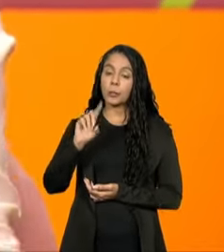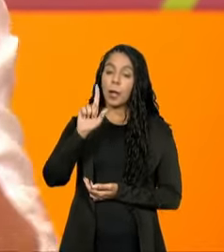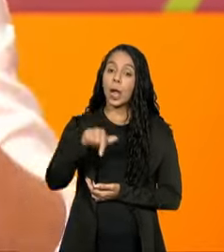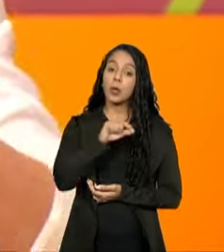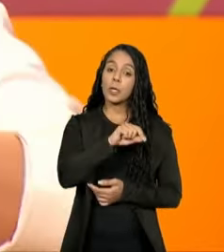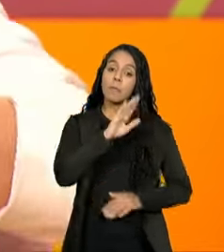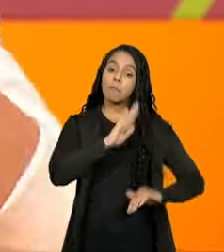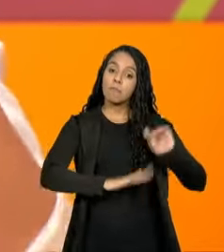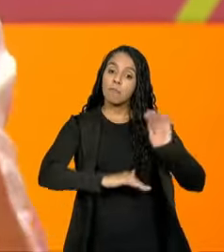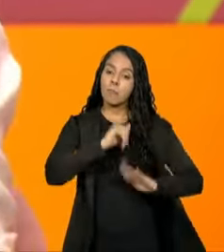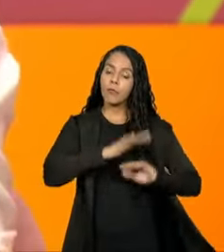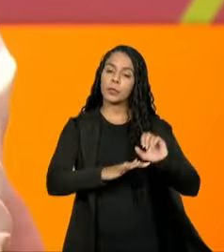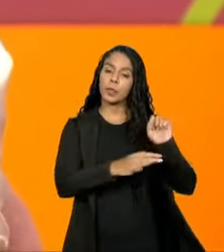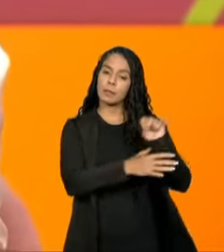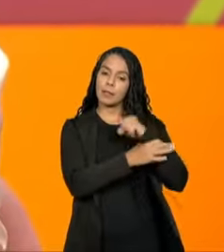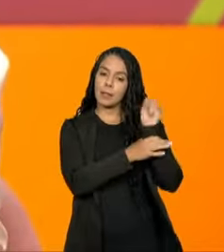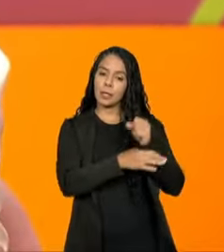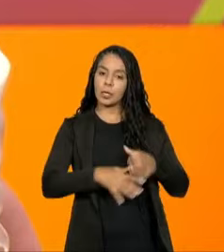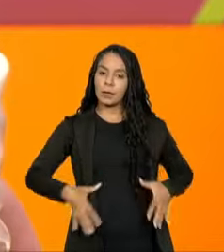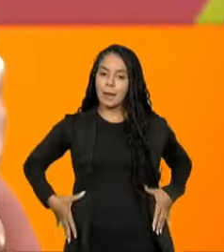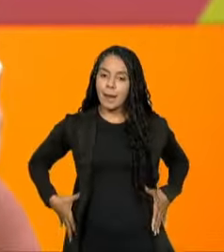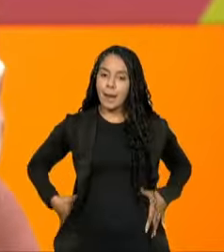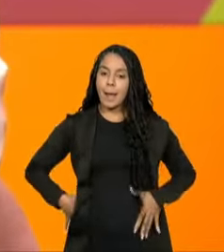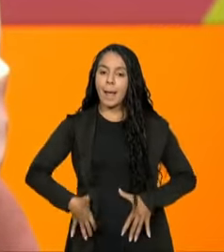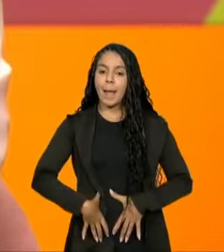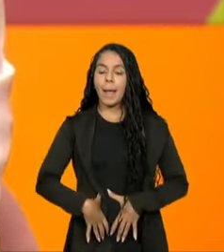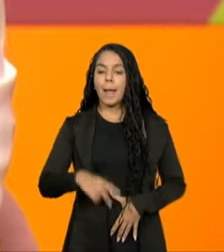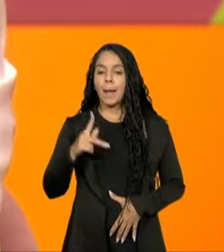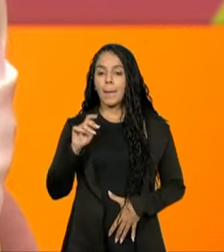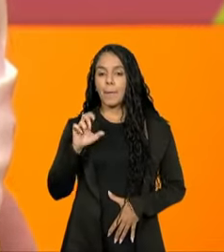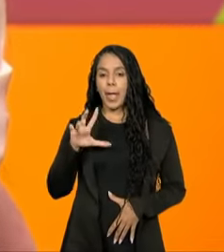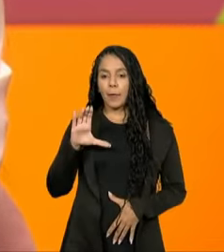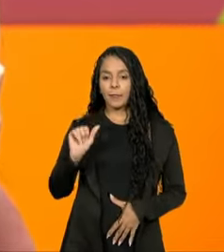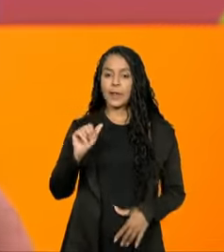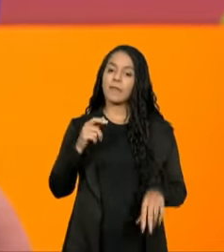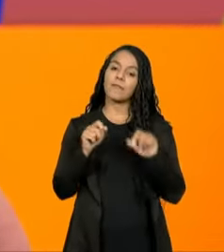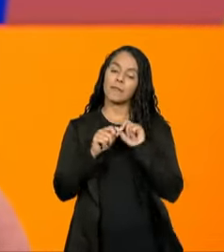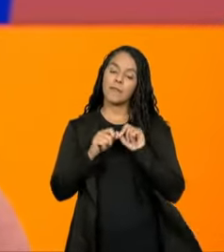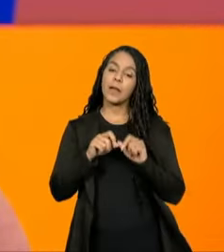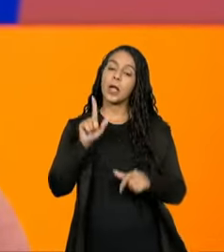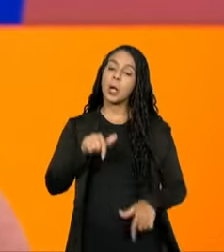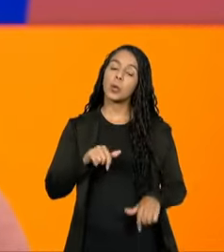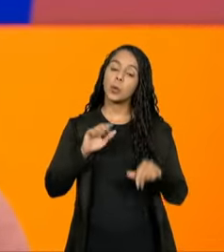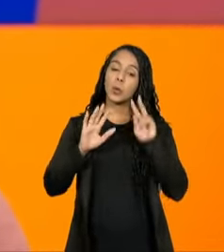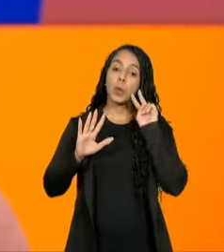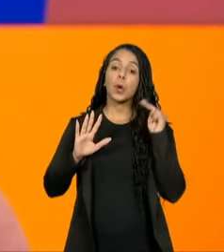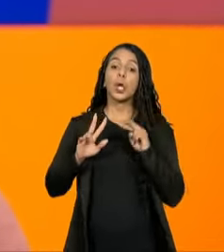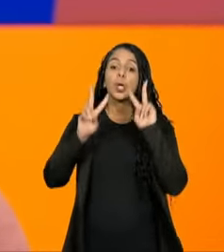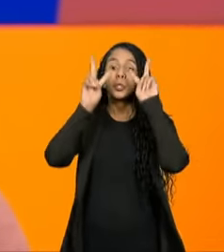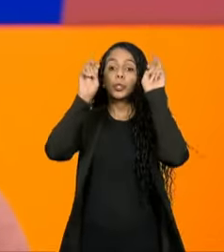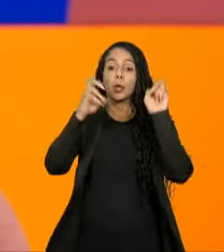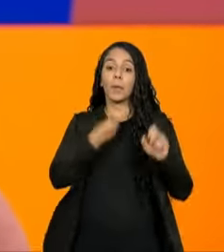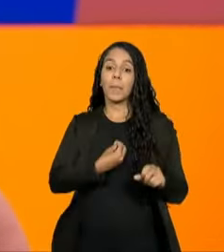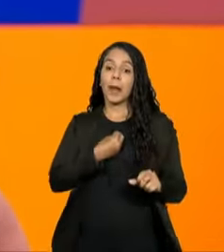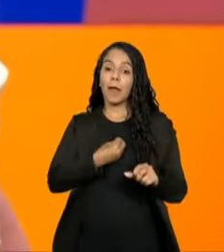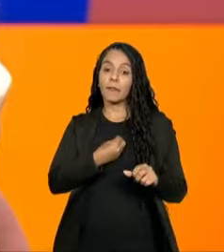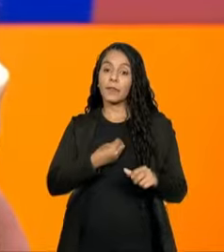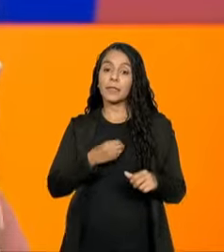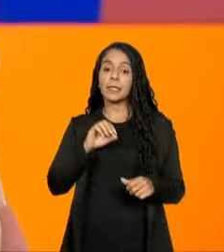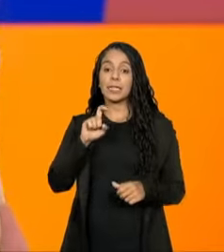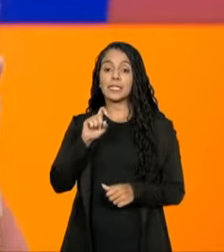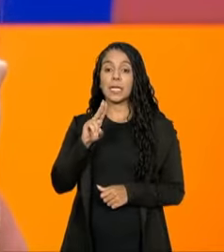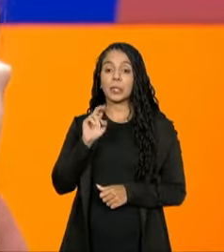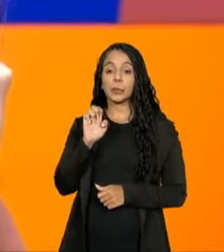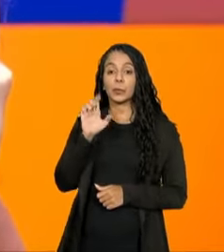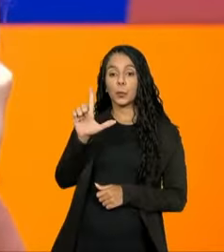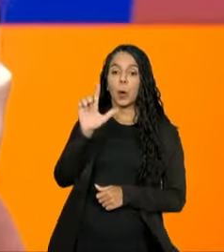pélvica faz, que é muito mais do que o pompoarismo, mas desse olhar relacionado à vida sexual especificamente. Com o passar